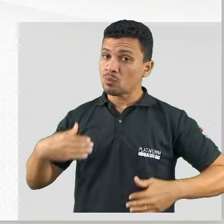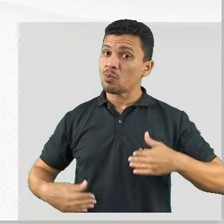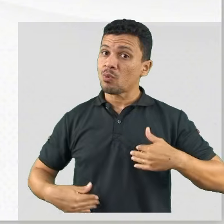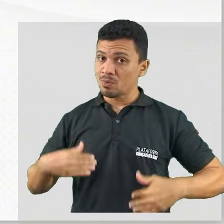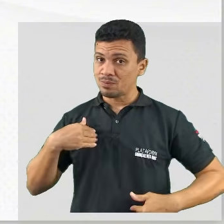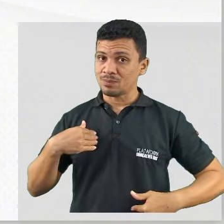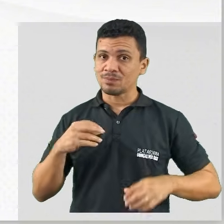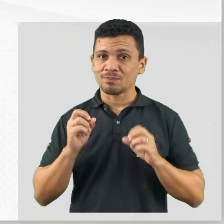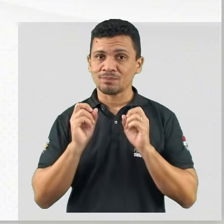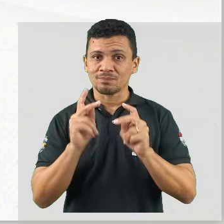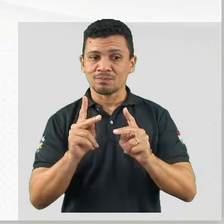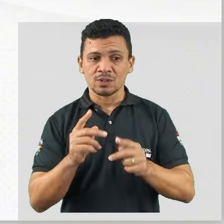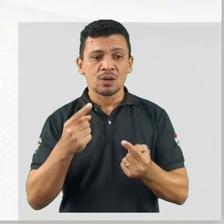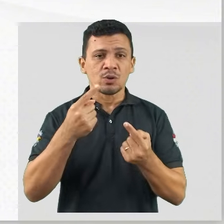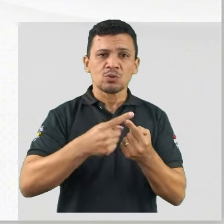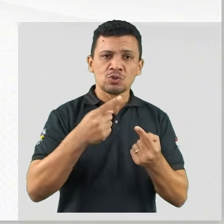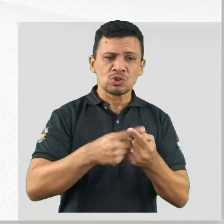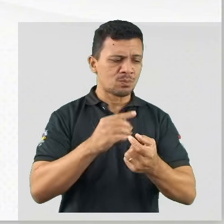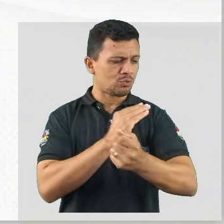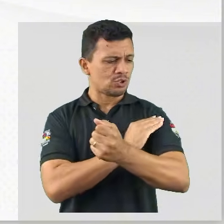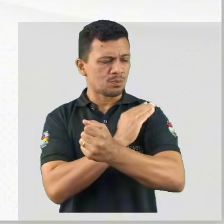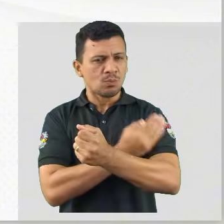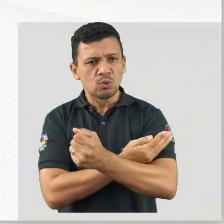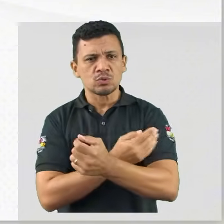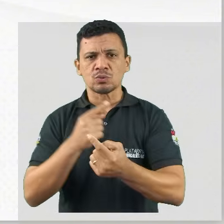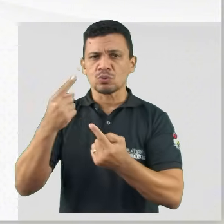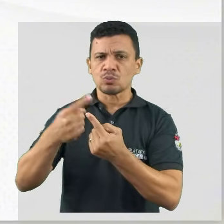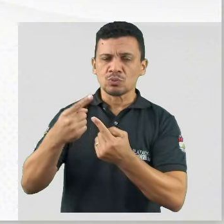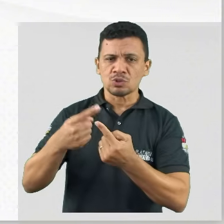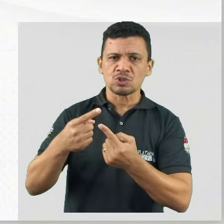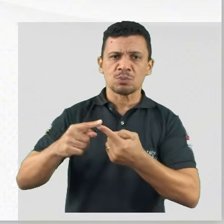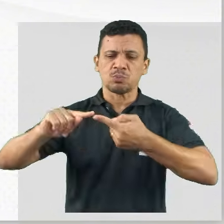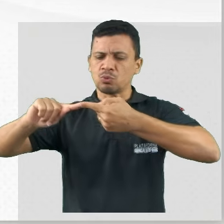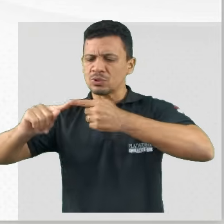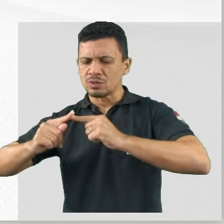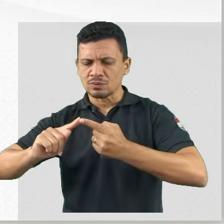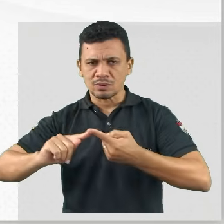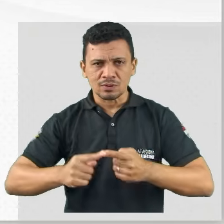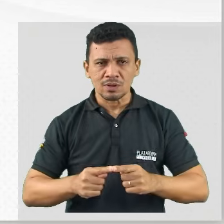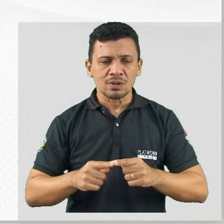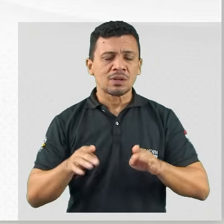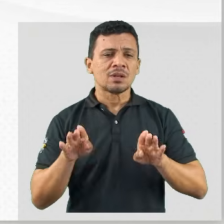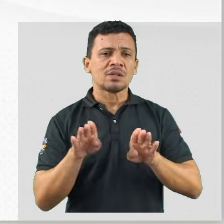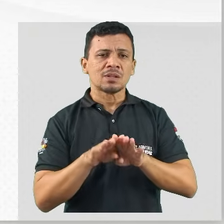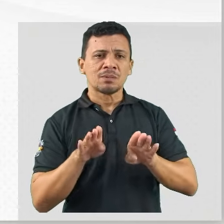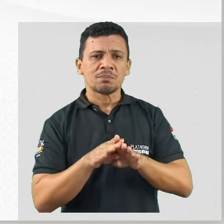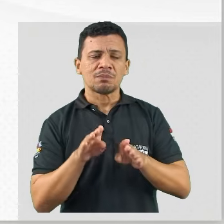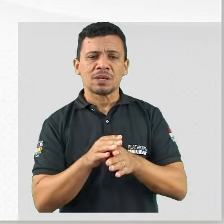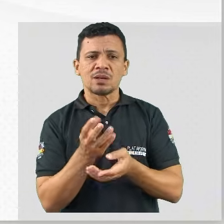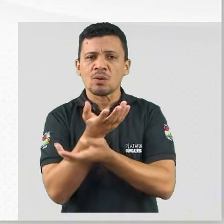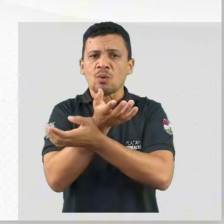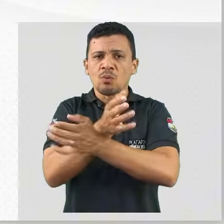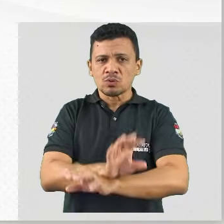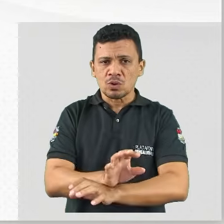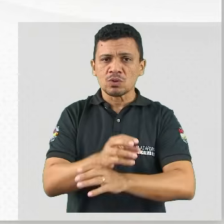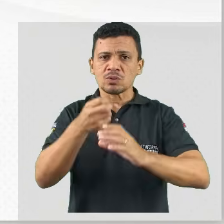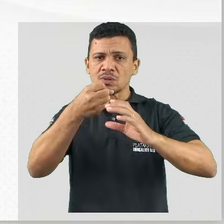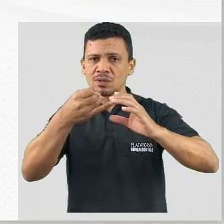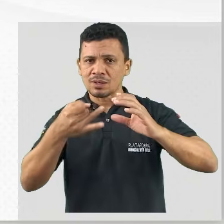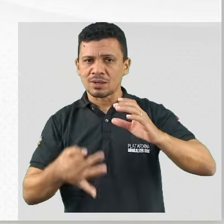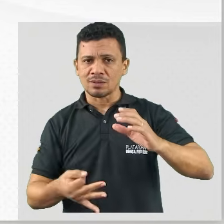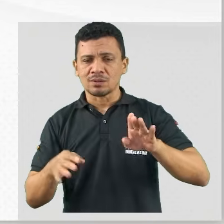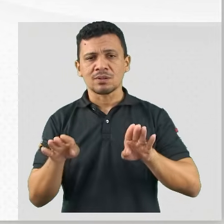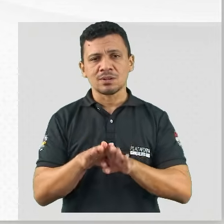beleza? Os tipos de músculos, de ossos, de articulações, as características de cada um e juntamente com as